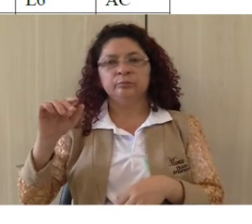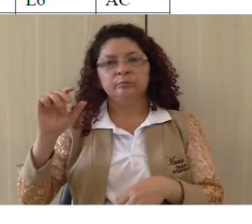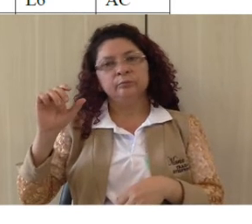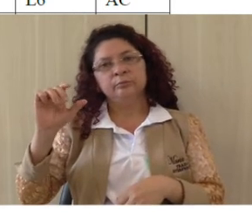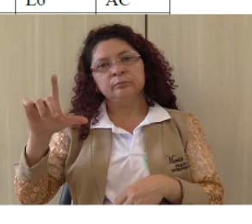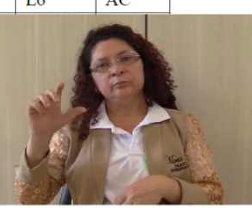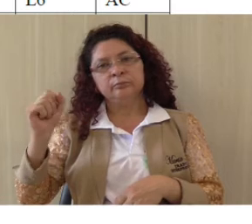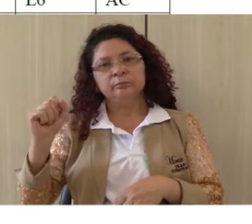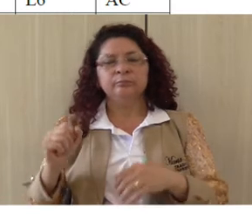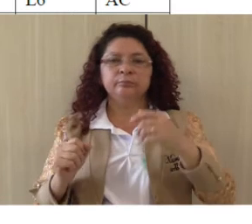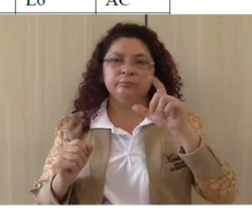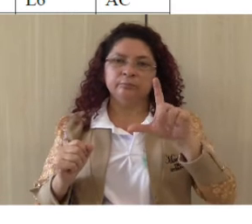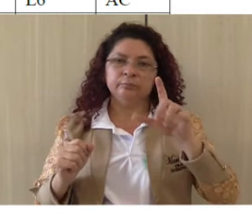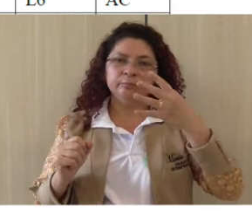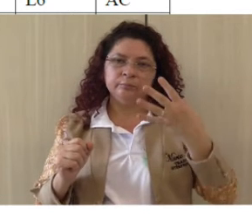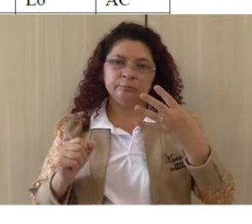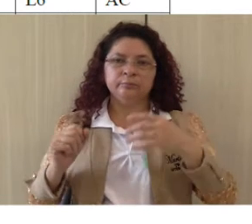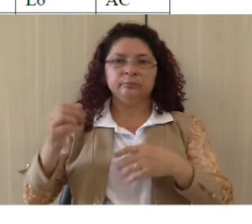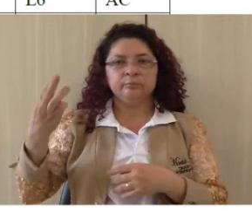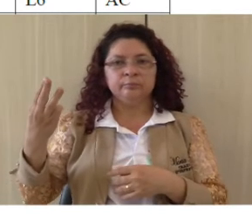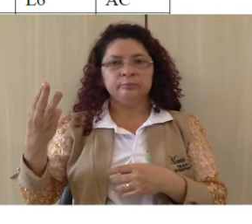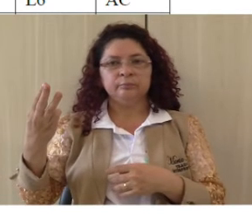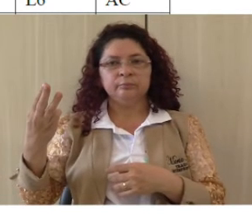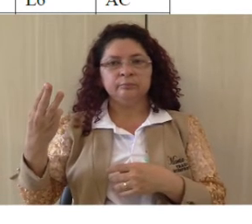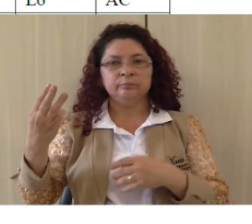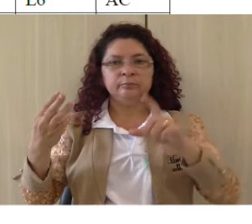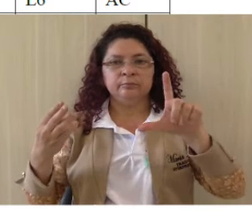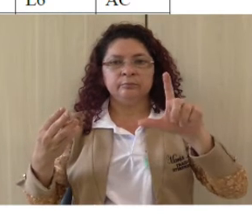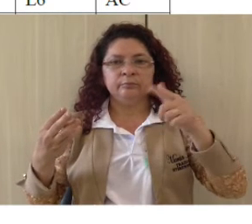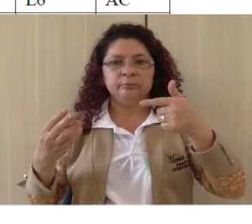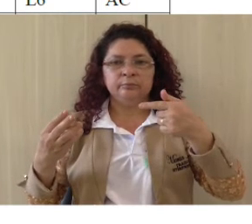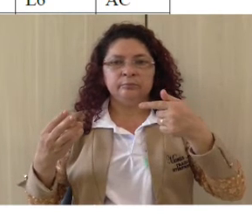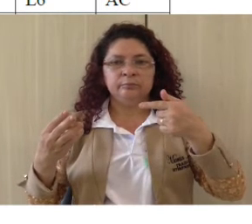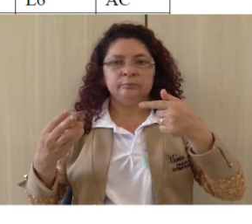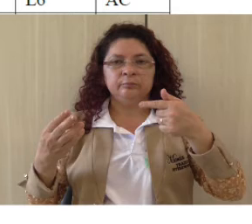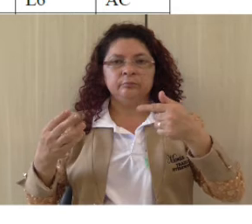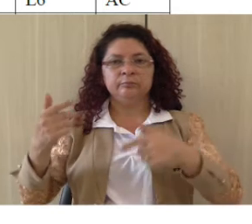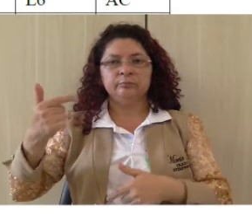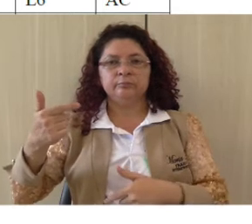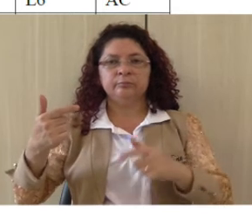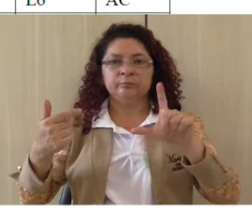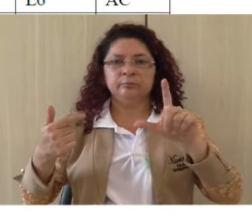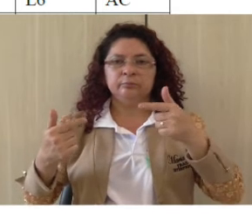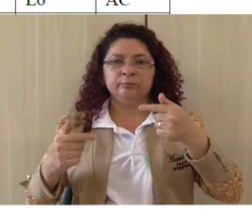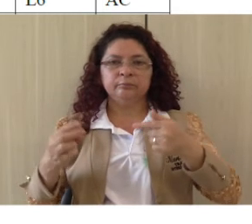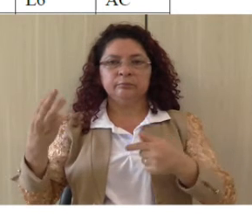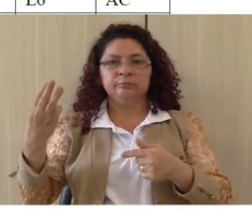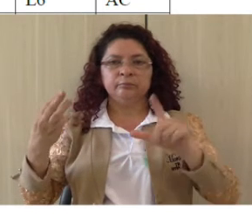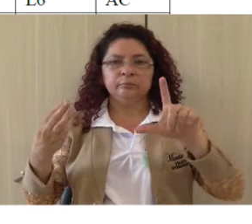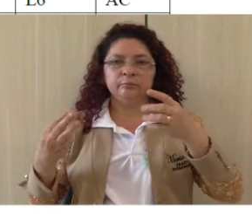L8. Primeiro L4, terceiro L7, segundo L7,